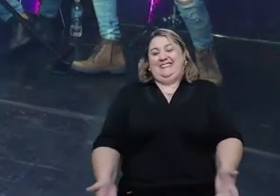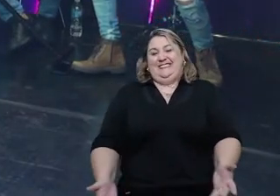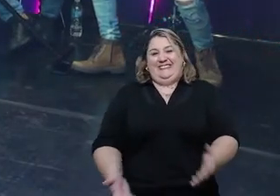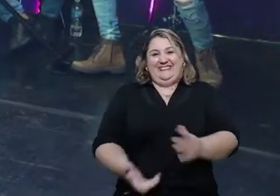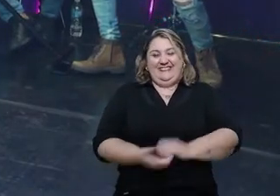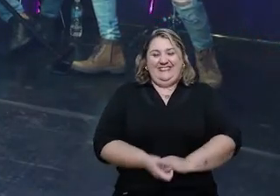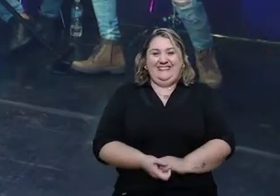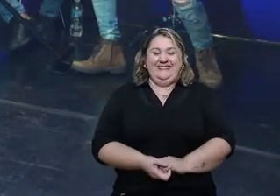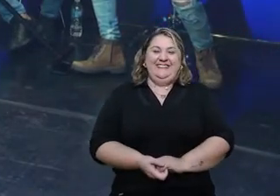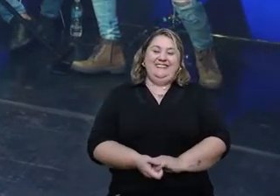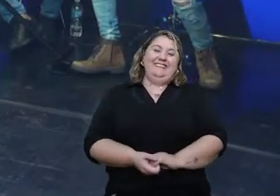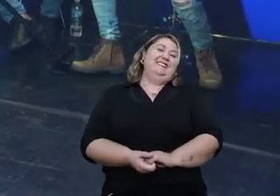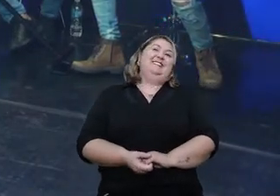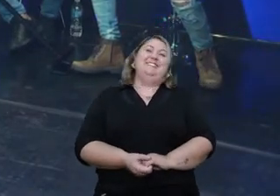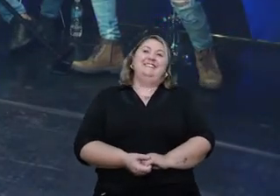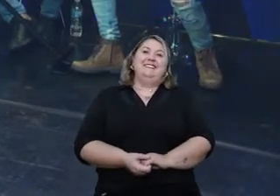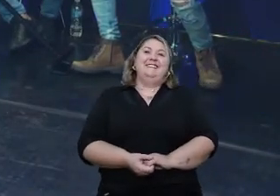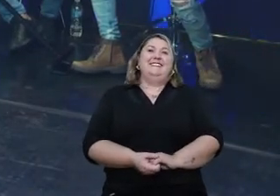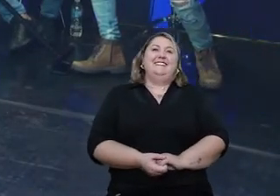Ei!